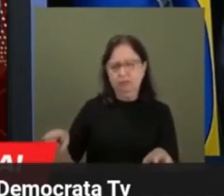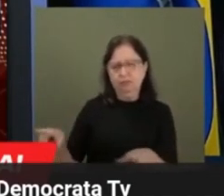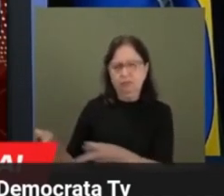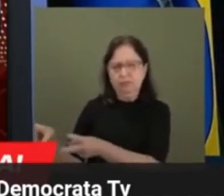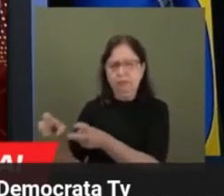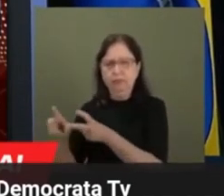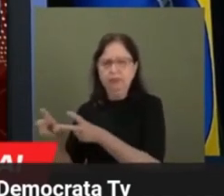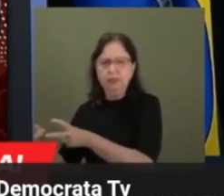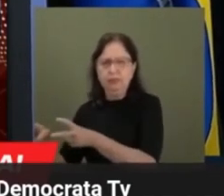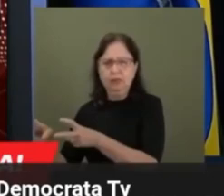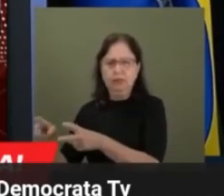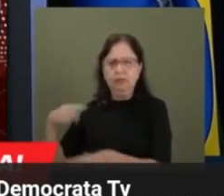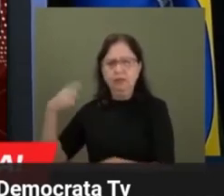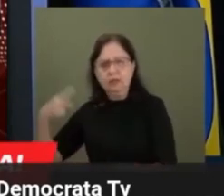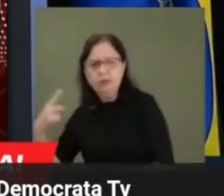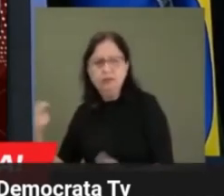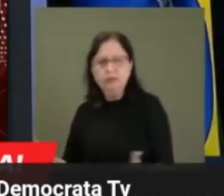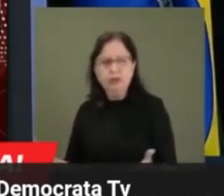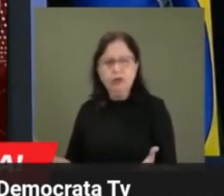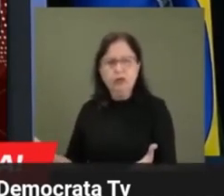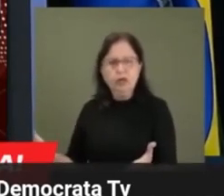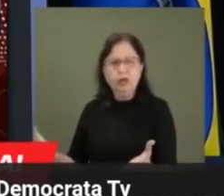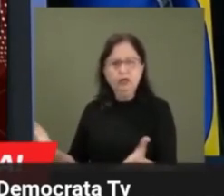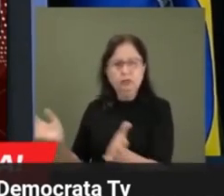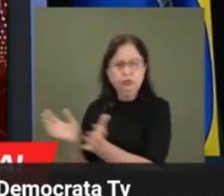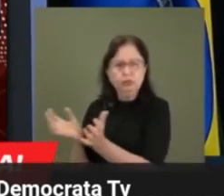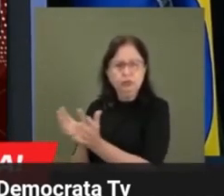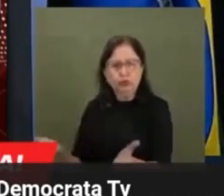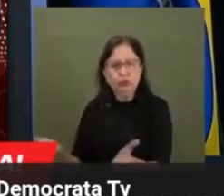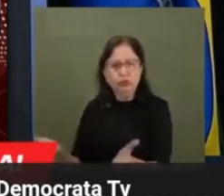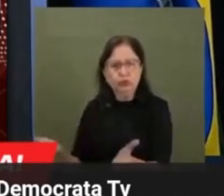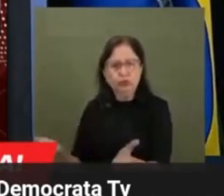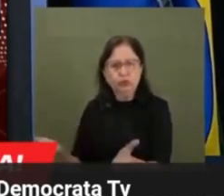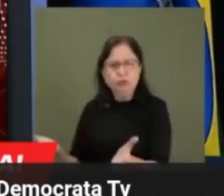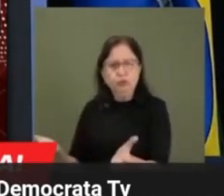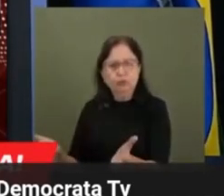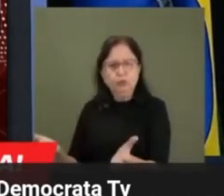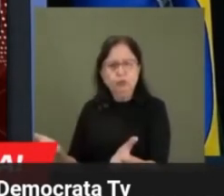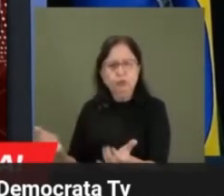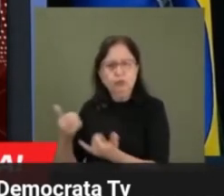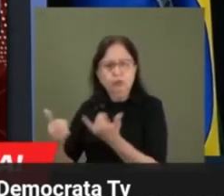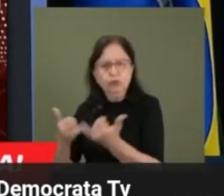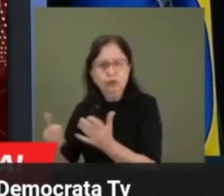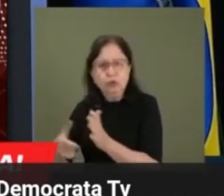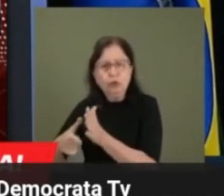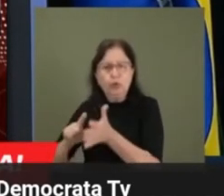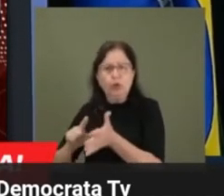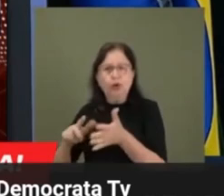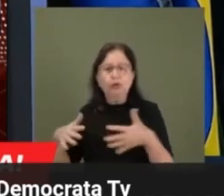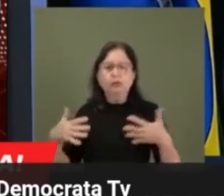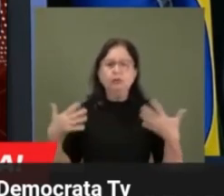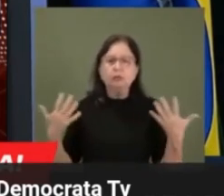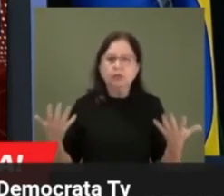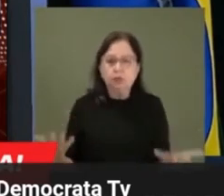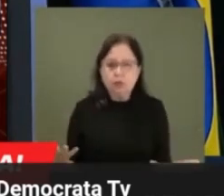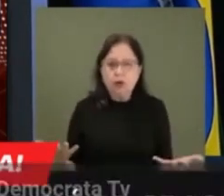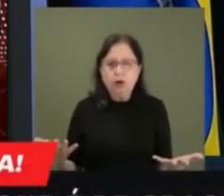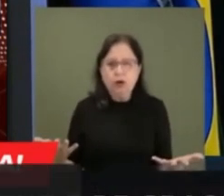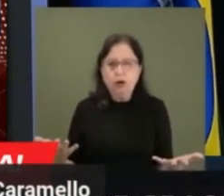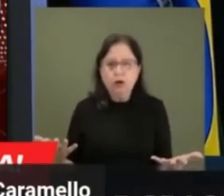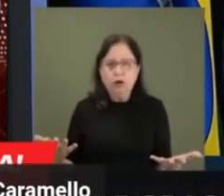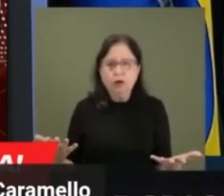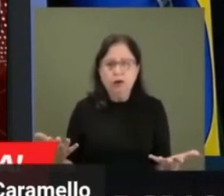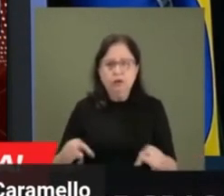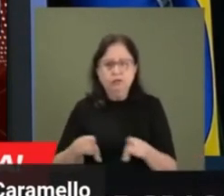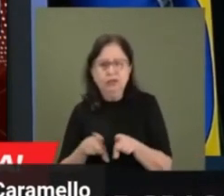advogados eu queria saber qual foi o jogo desenvolvido pelos senhores que vieram aqui antes Eu queria que a r pitac travada e